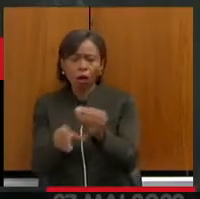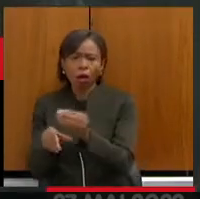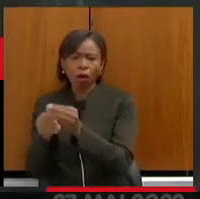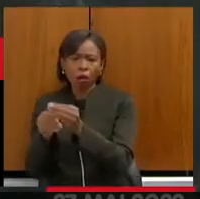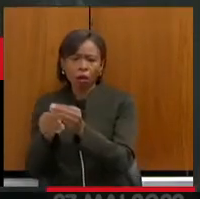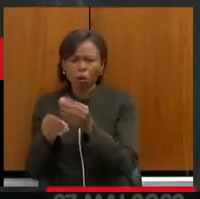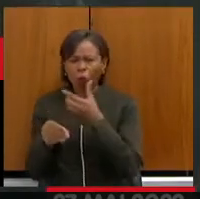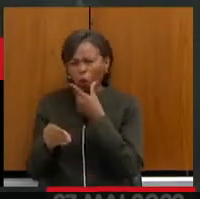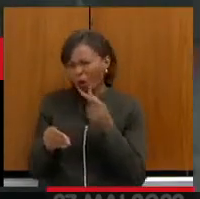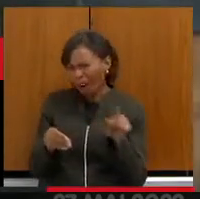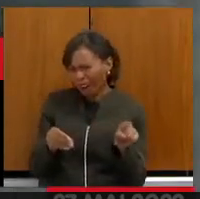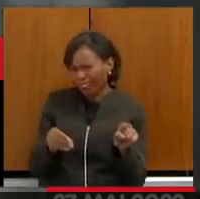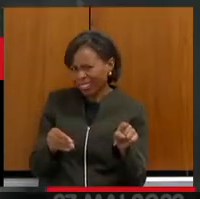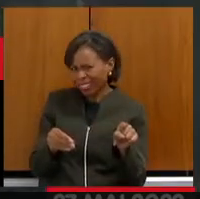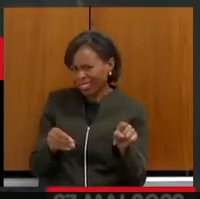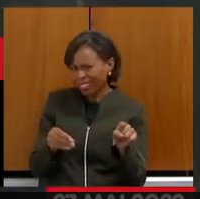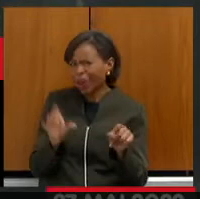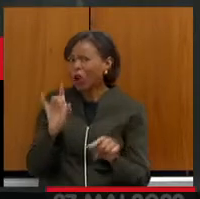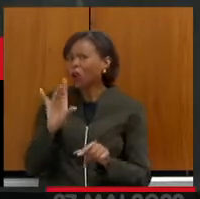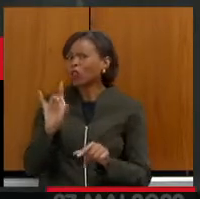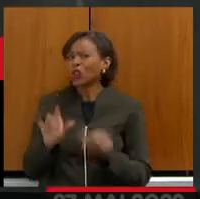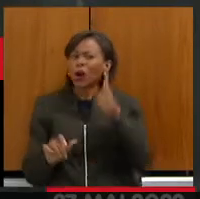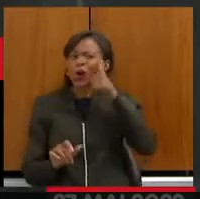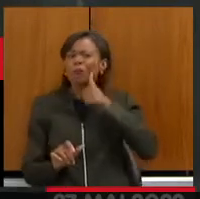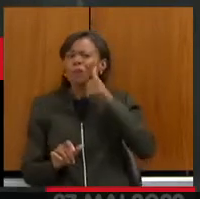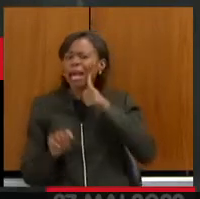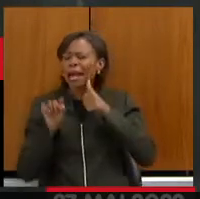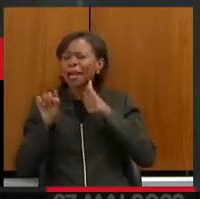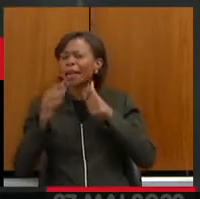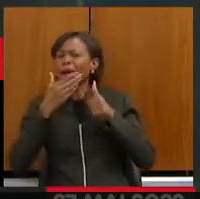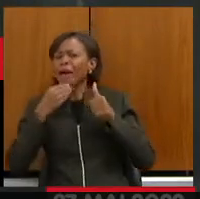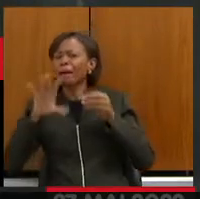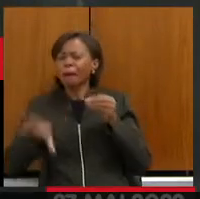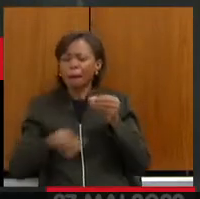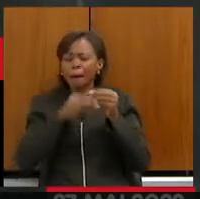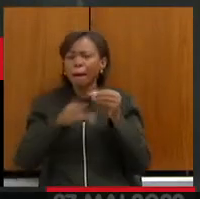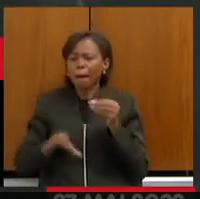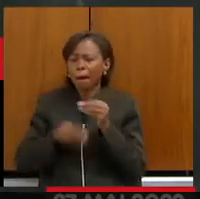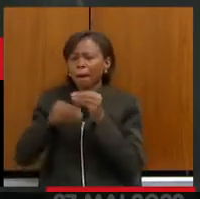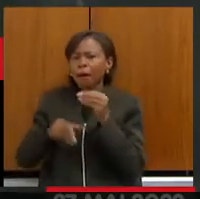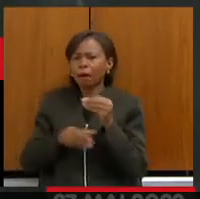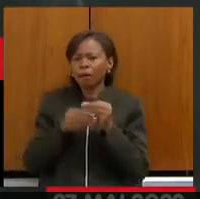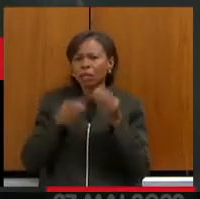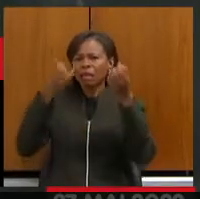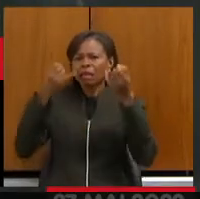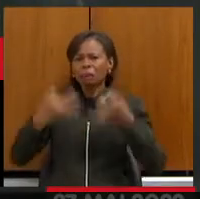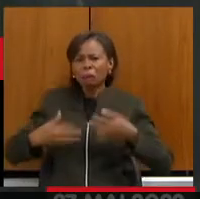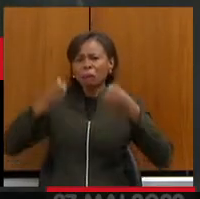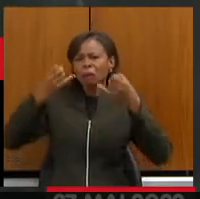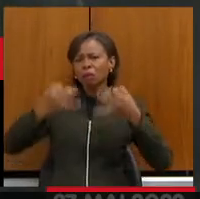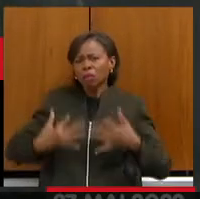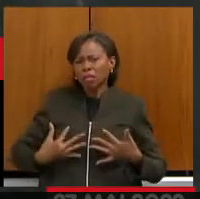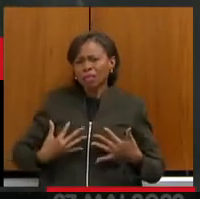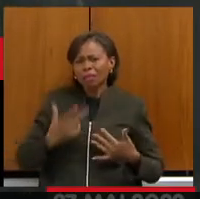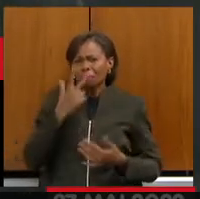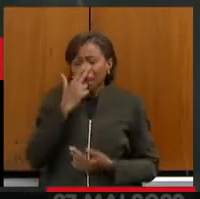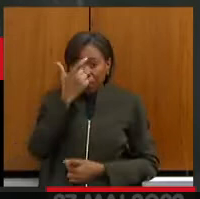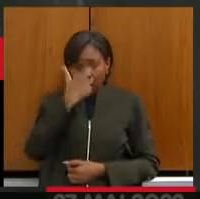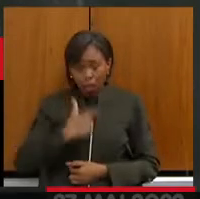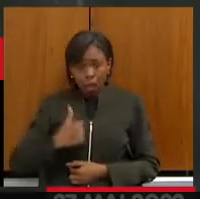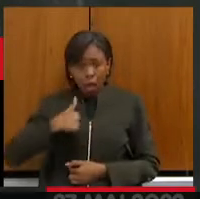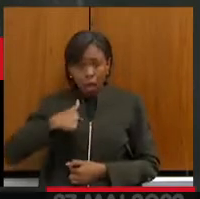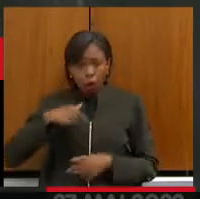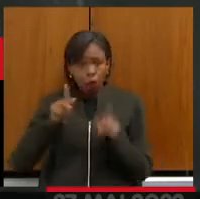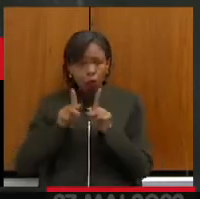explicar explicam as coisas para mim na minha presença como se eu como professor e deputada não tivesse a